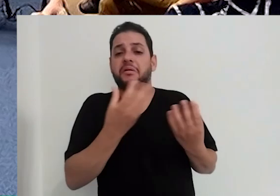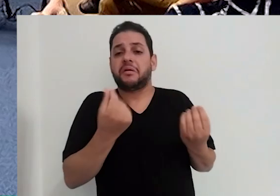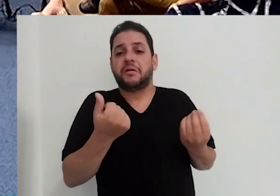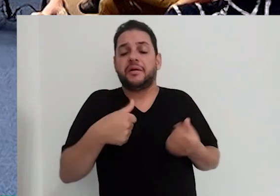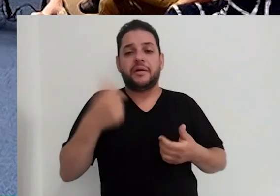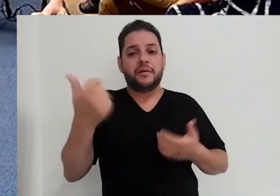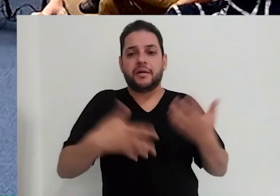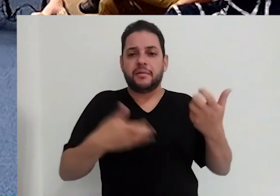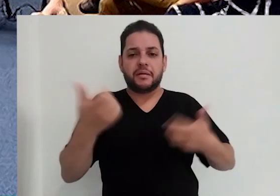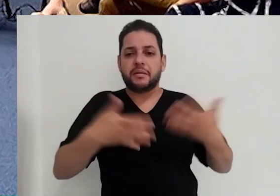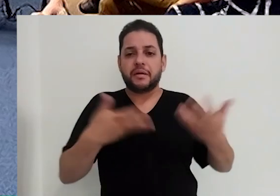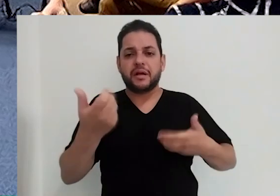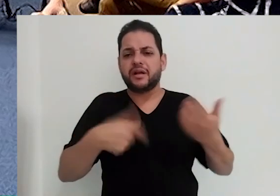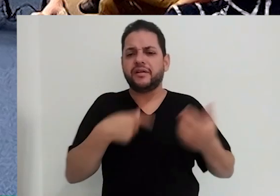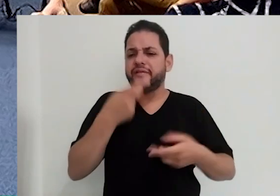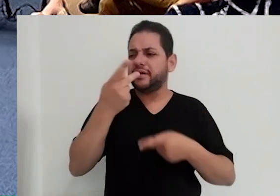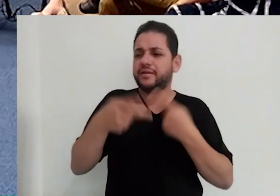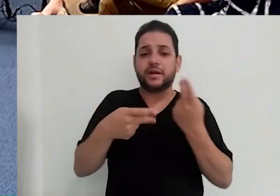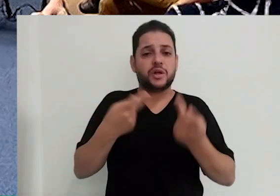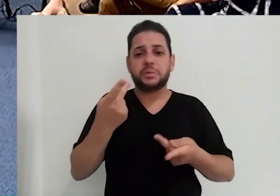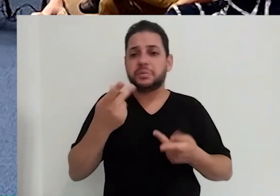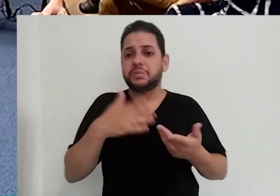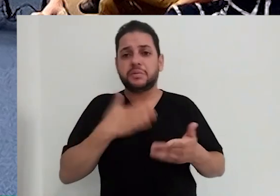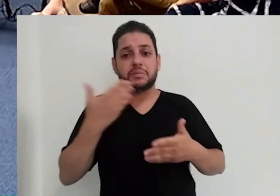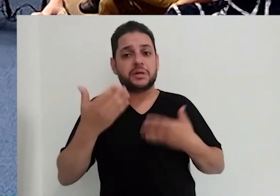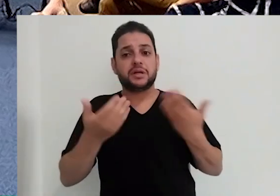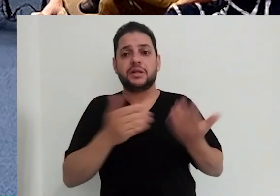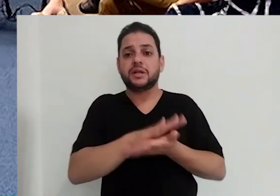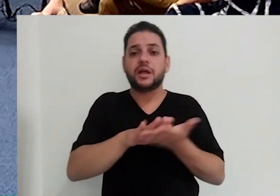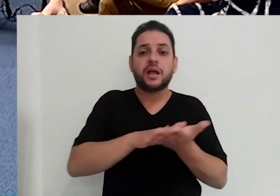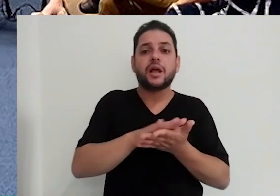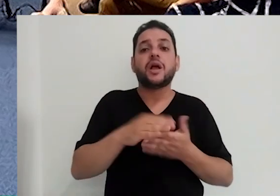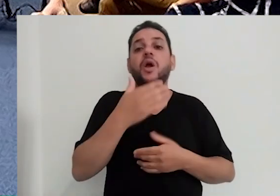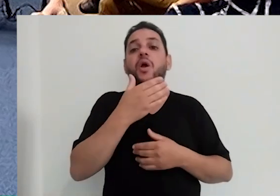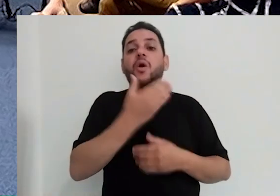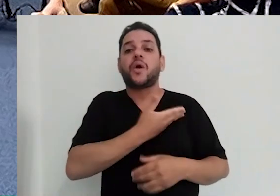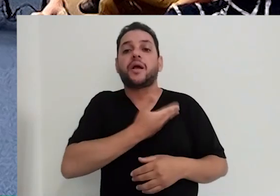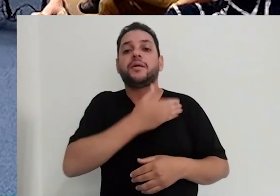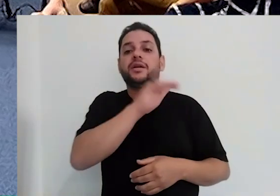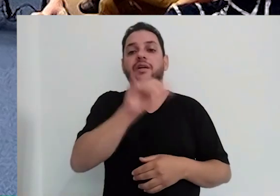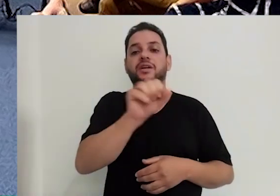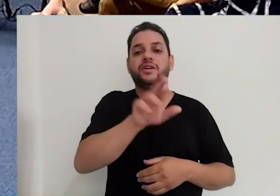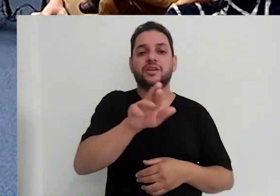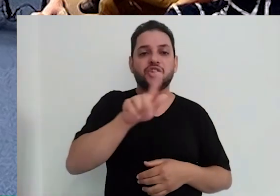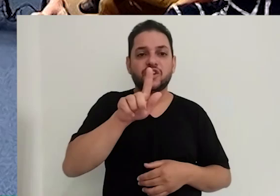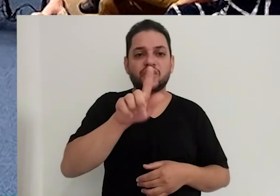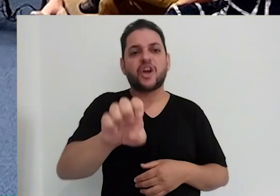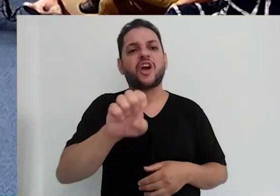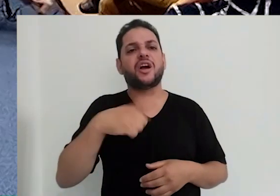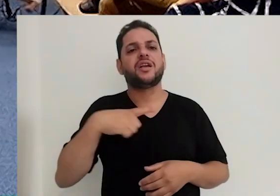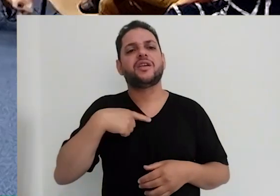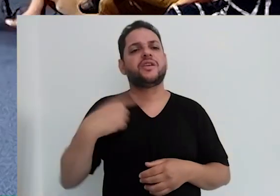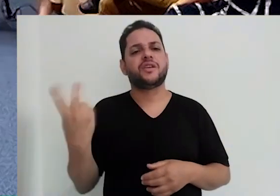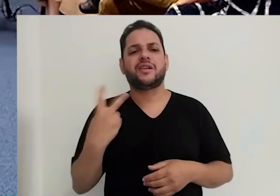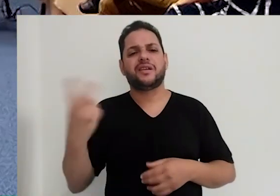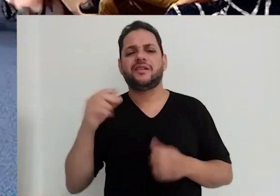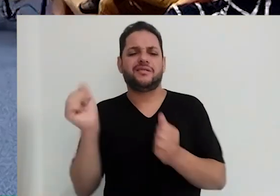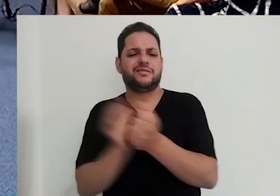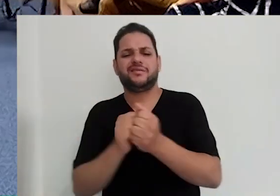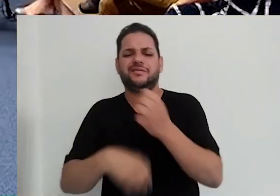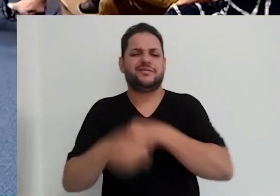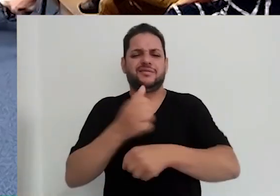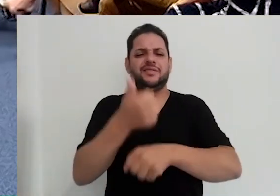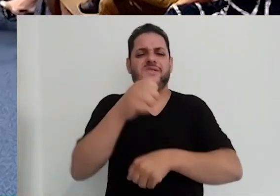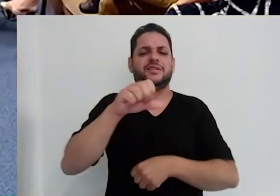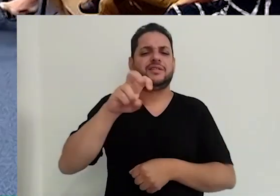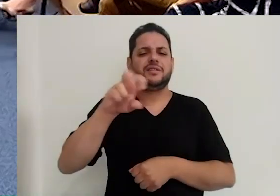muito surpreendente o Jorge amigo dele ficava interrompendo toda a hora para contar dos safaris que eles tinham feito em 1958 e